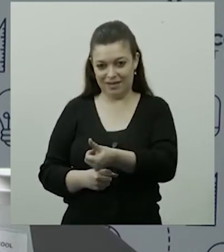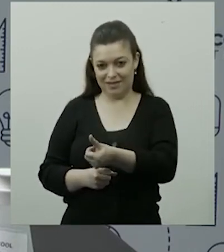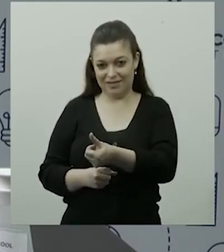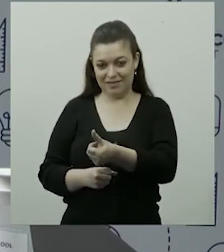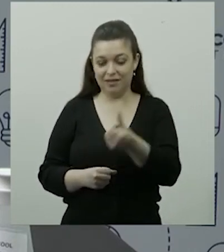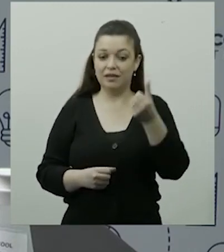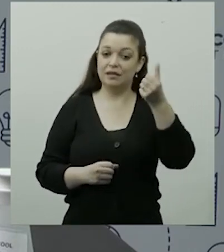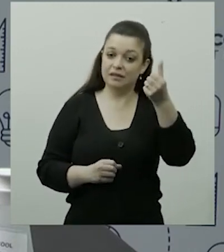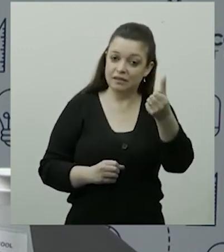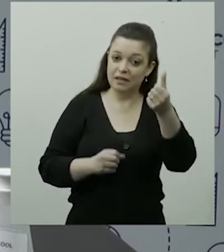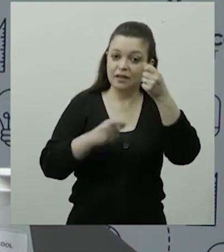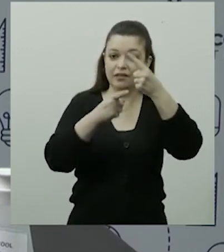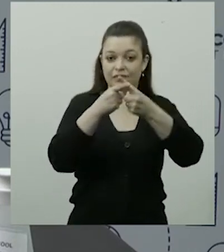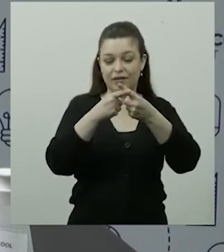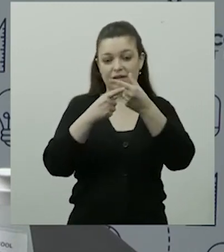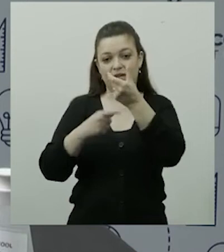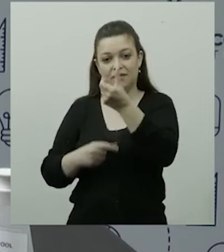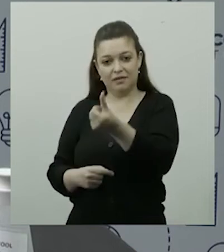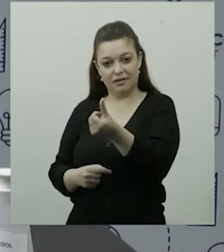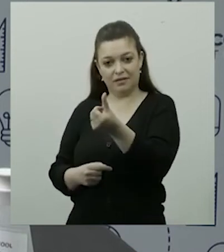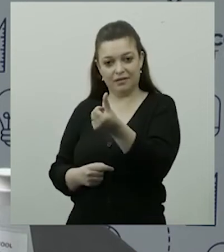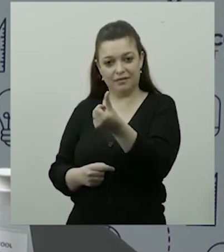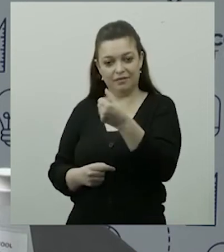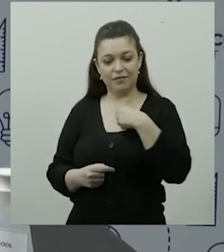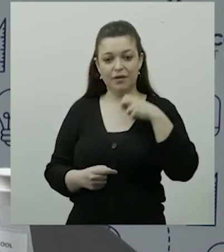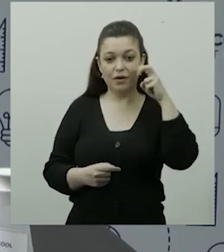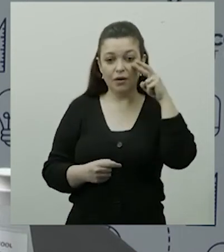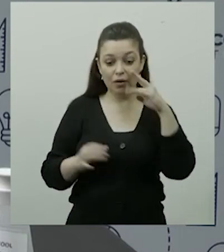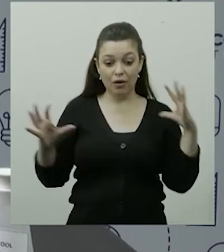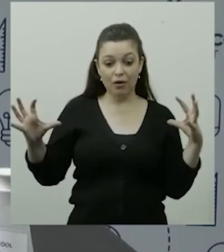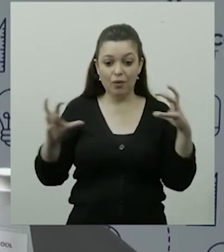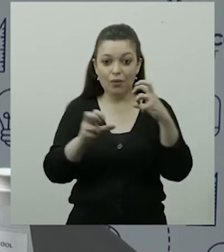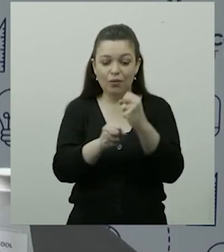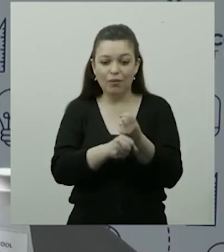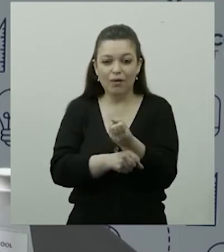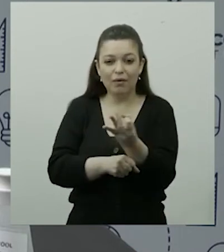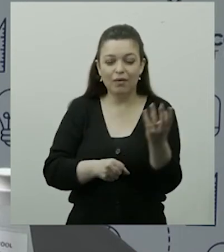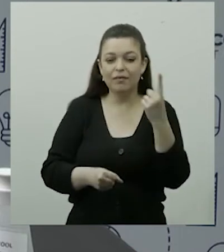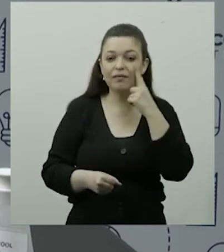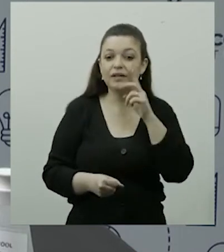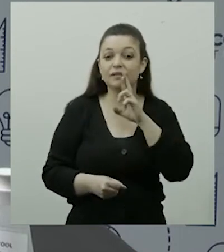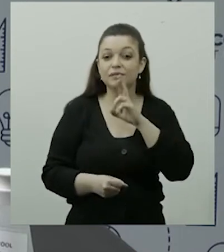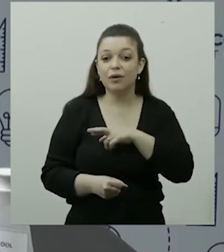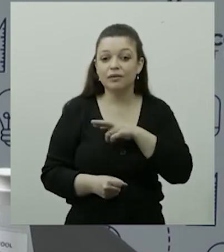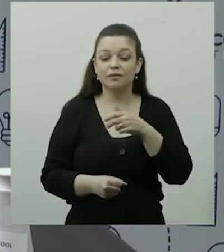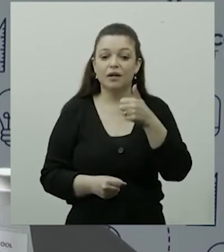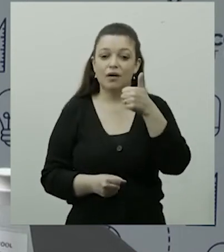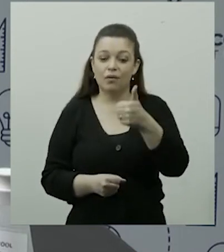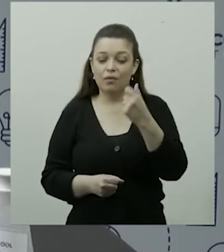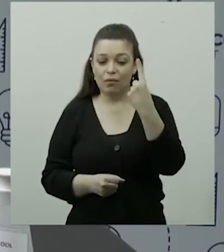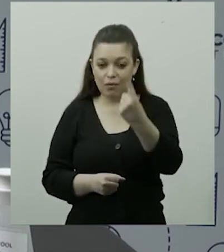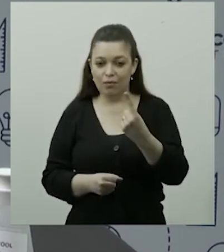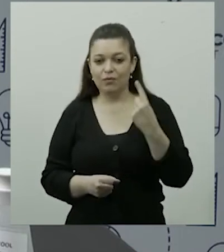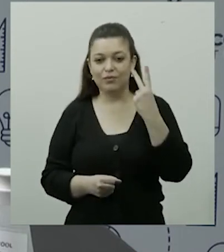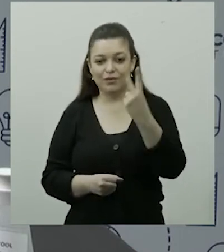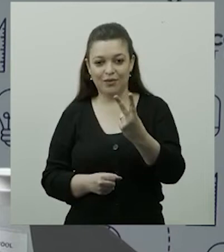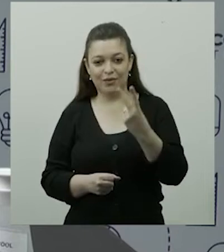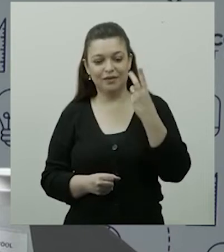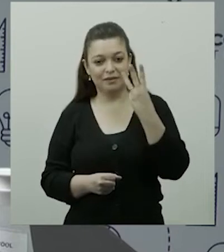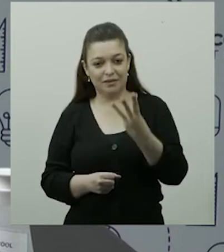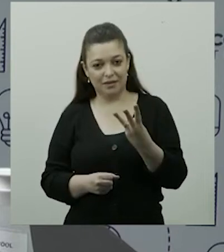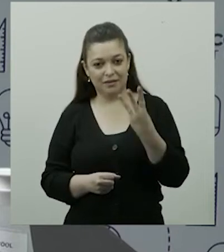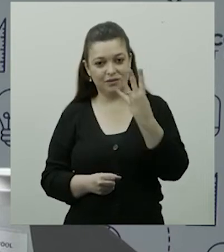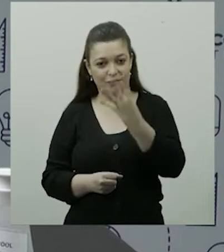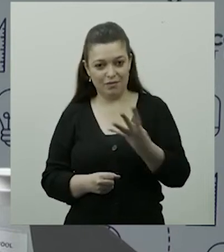6 vezes o número 6. Vamos contar tudo para ver quanto é? 1, 2, 3,